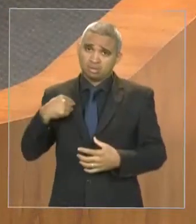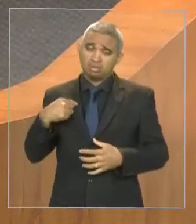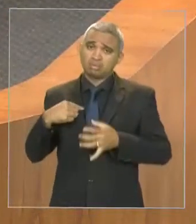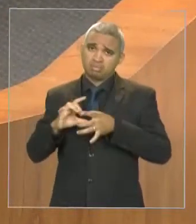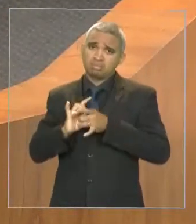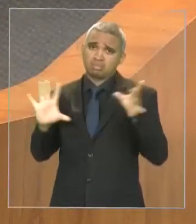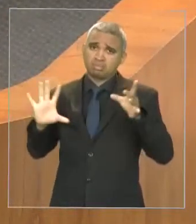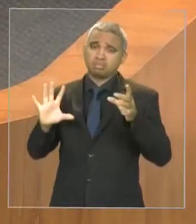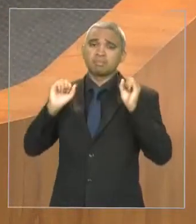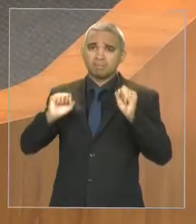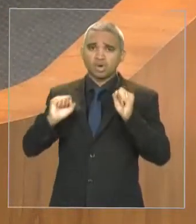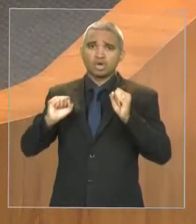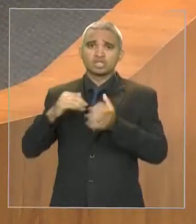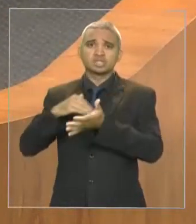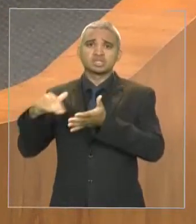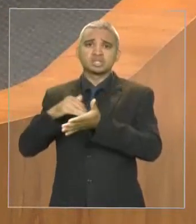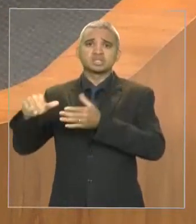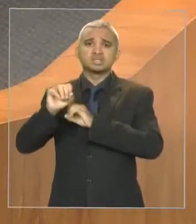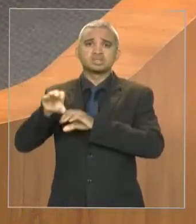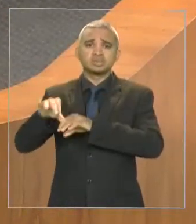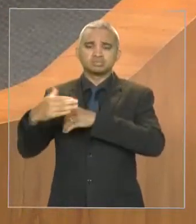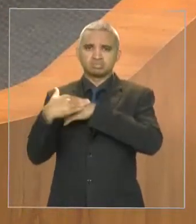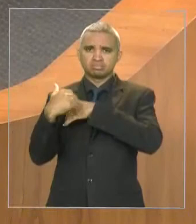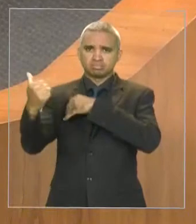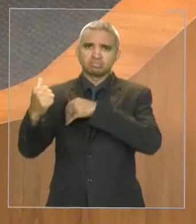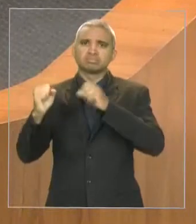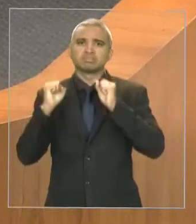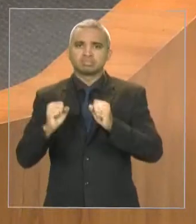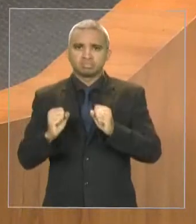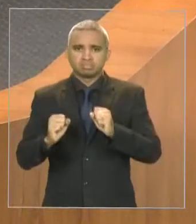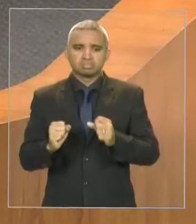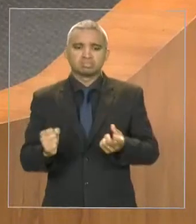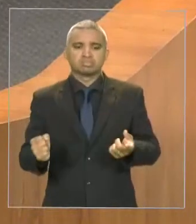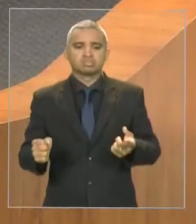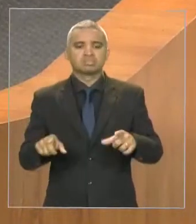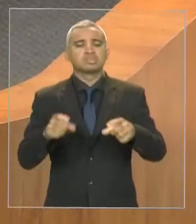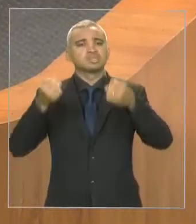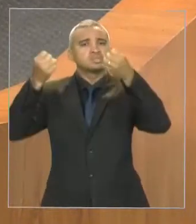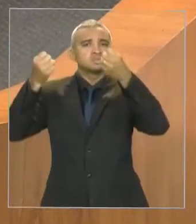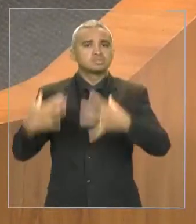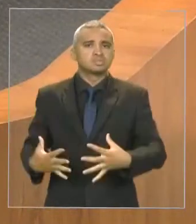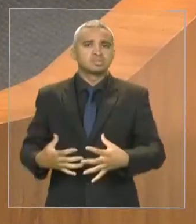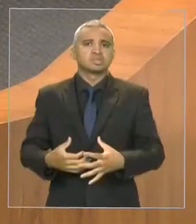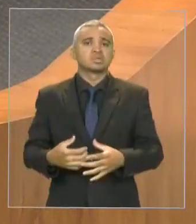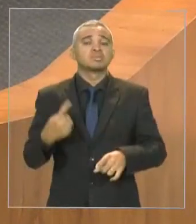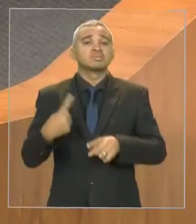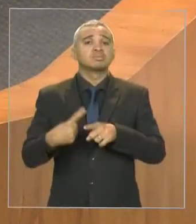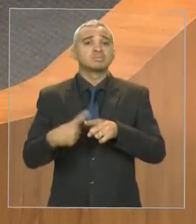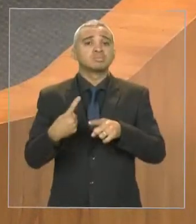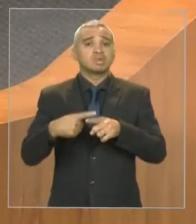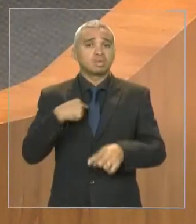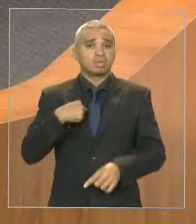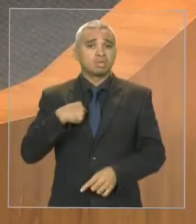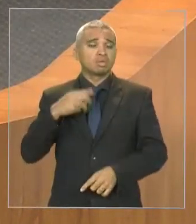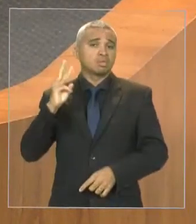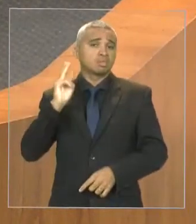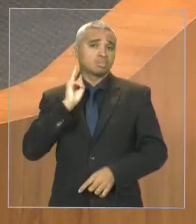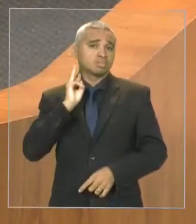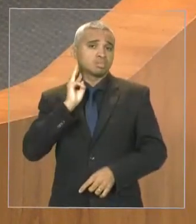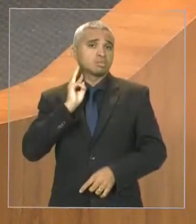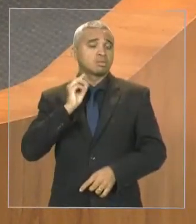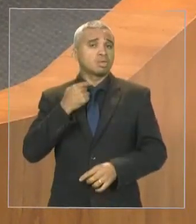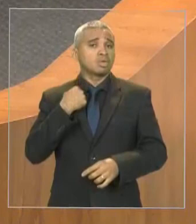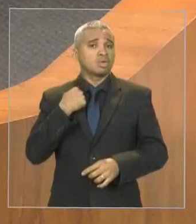esclarecimentos, do secretário de Educação do estado, da base do governo, para os devidos esclarecimentos. Porque o que o deputado Wellington tem denunciado é